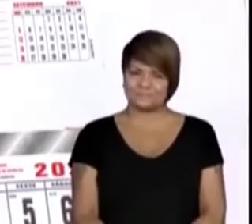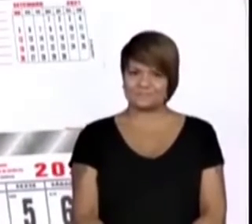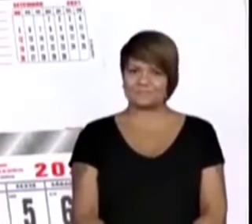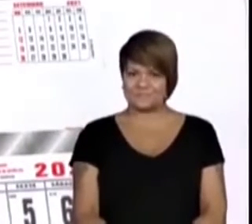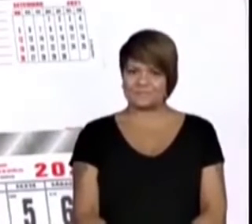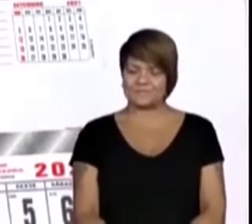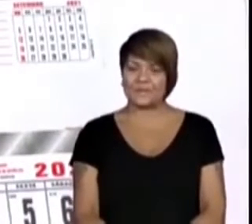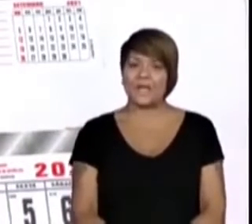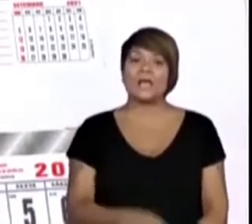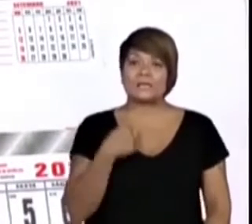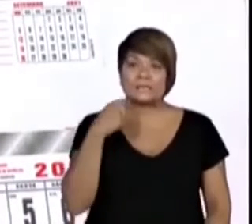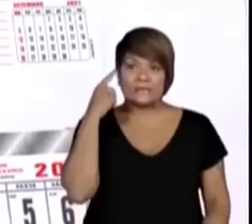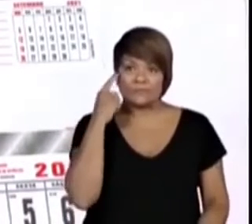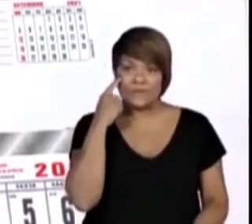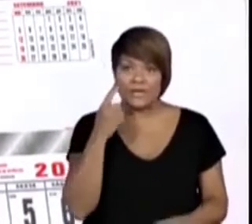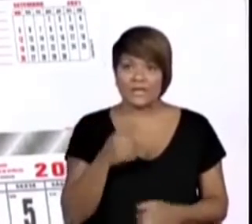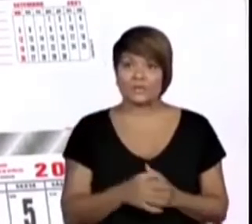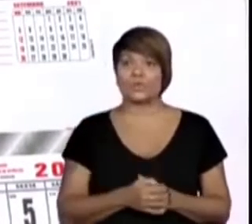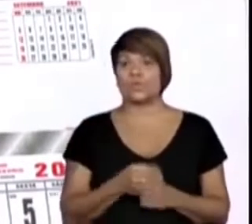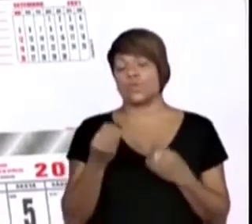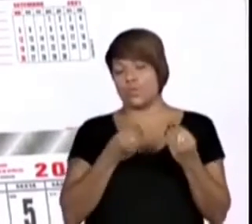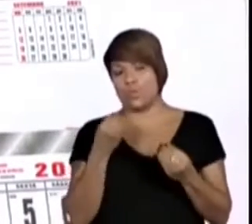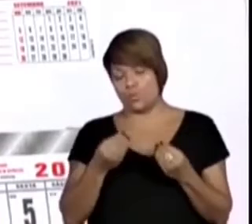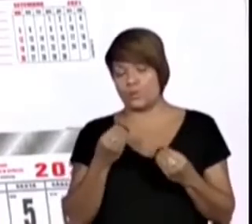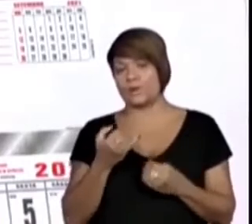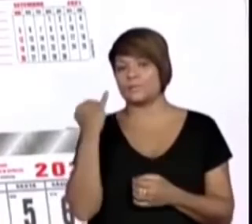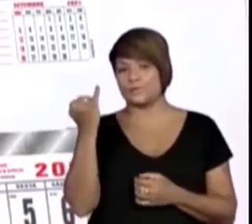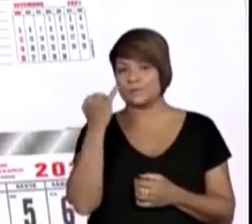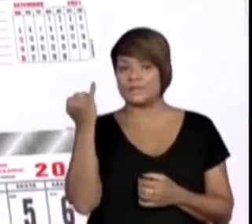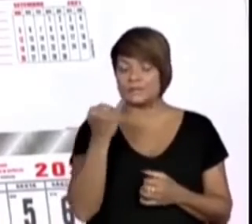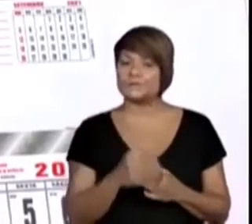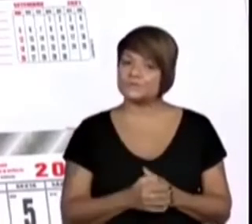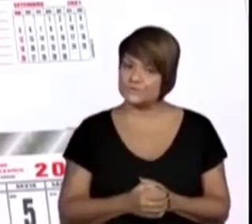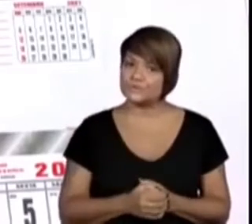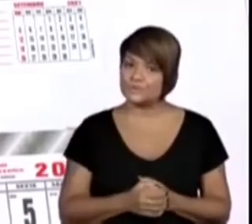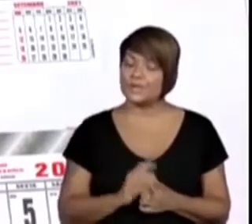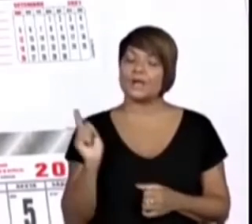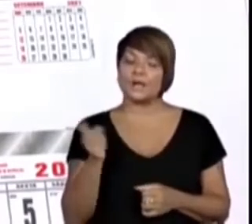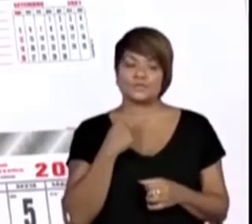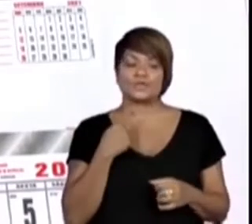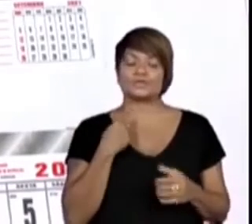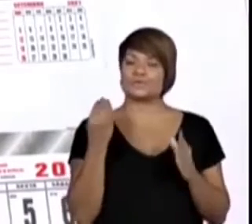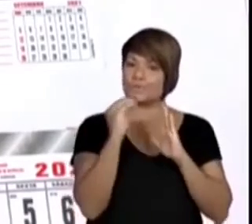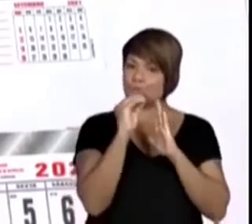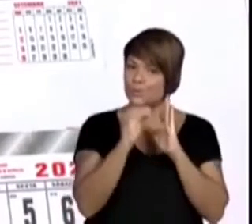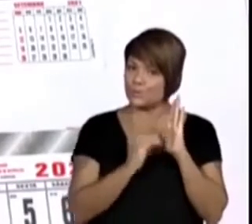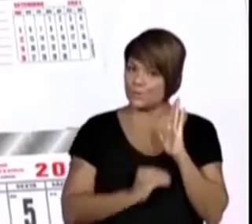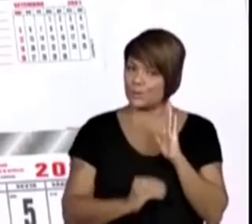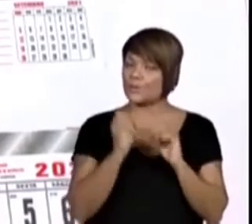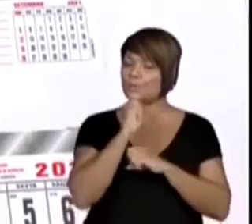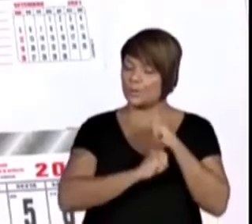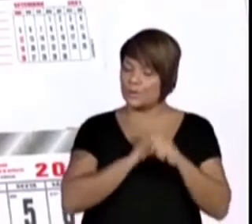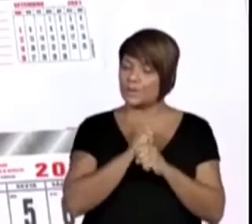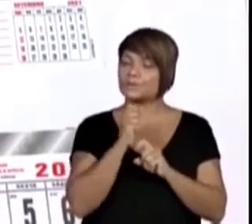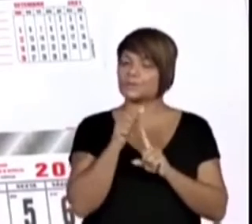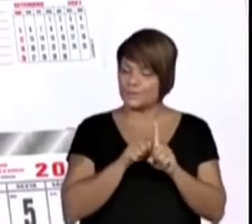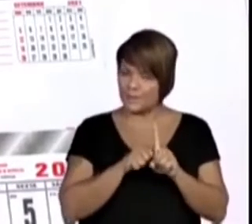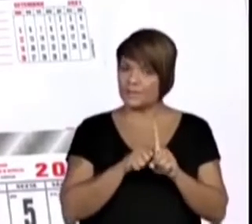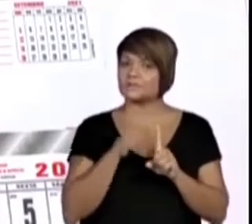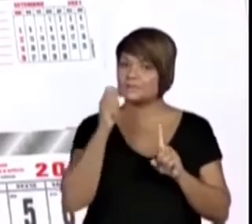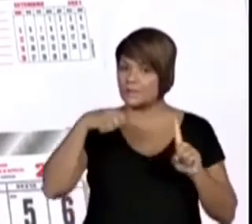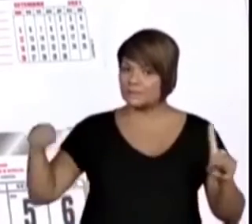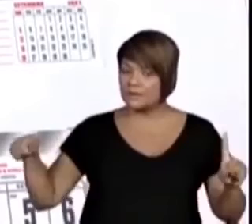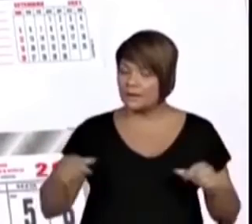Tá vendo como é importante, pessoal, a gente colocar o ano e colocar o mês no calendário